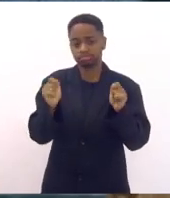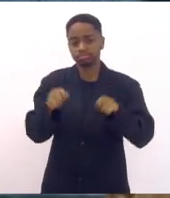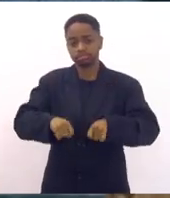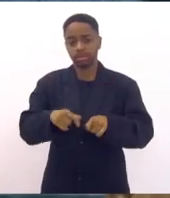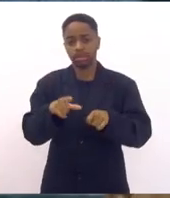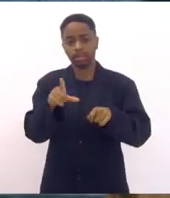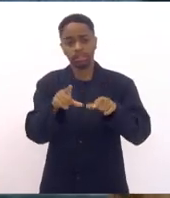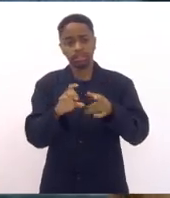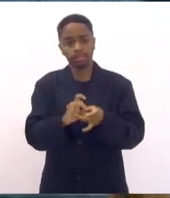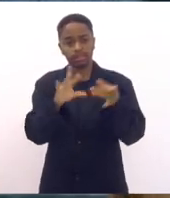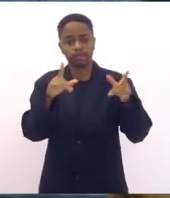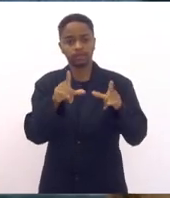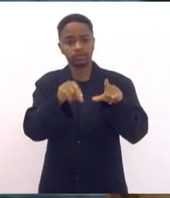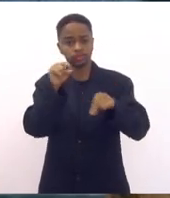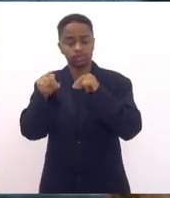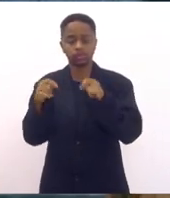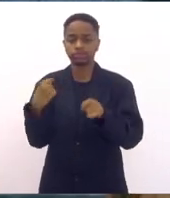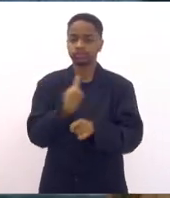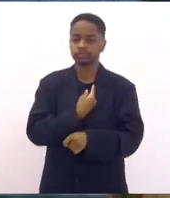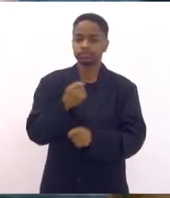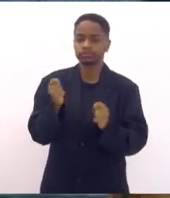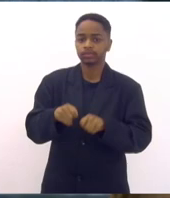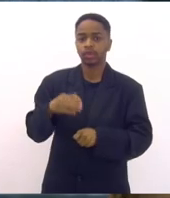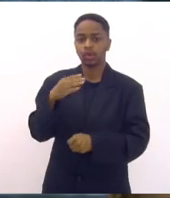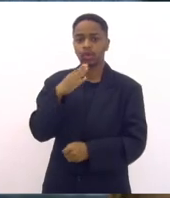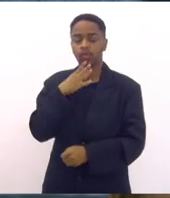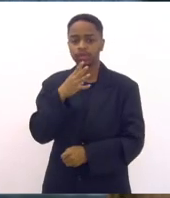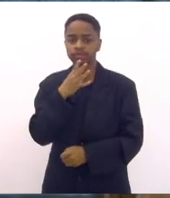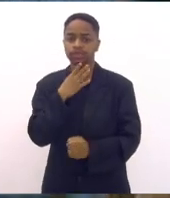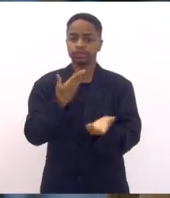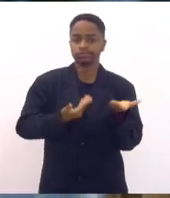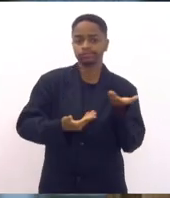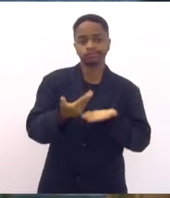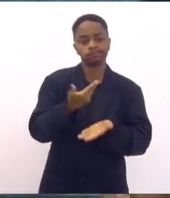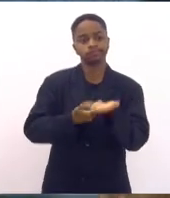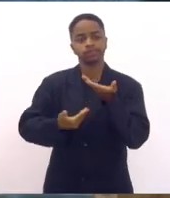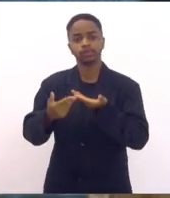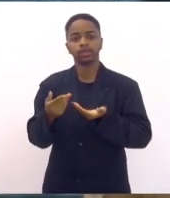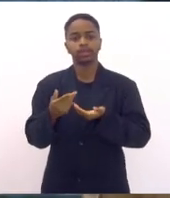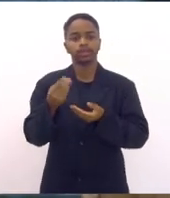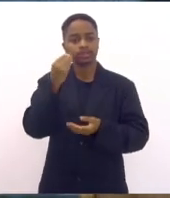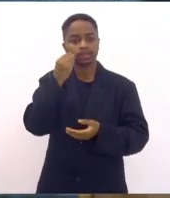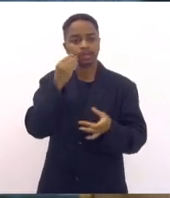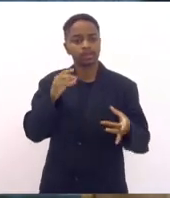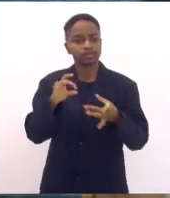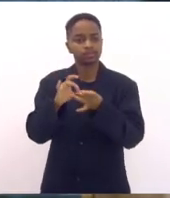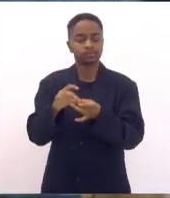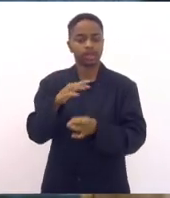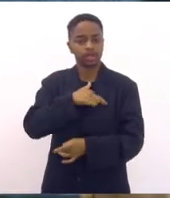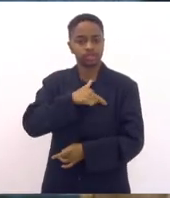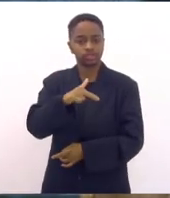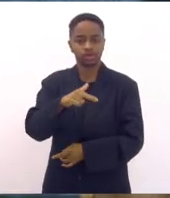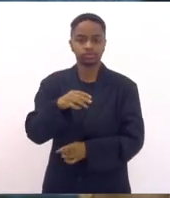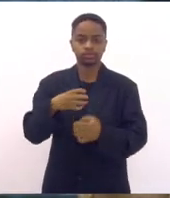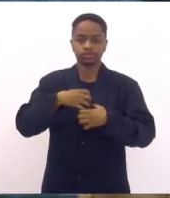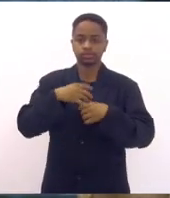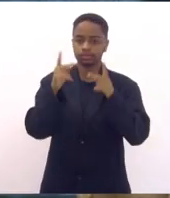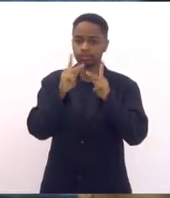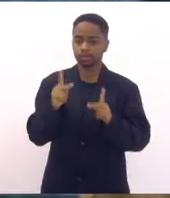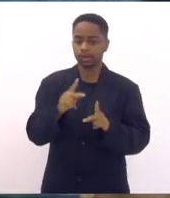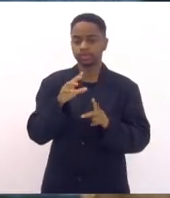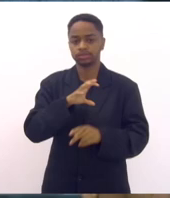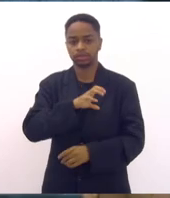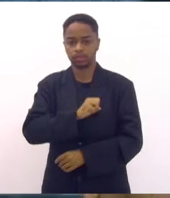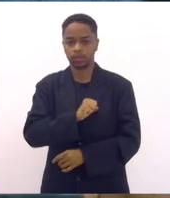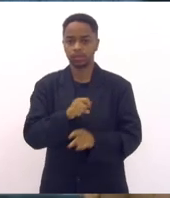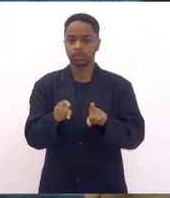conhecer trocar ideia buscar sua espiritualidade sua religiosidade com toda Liberdade Paz e Amor esse é o primeiro ponto